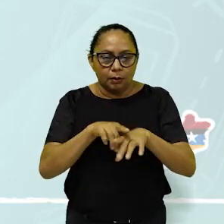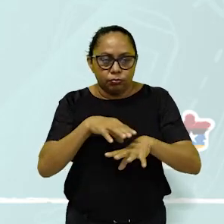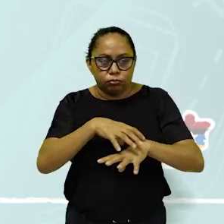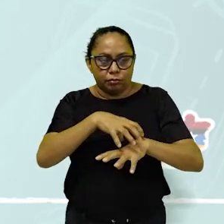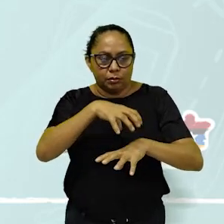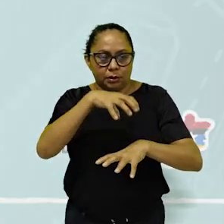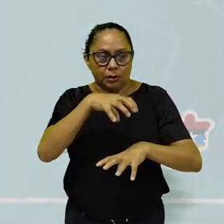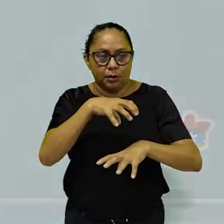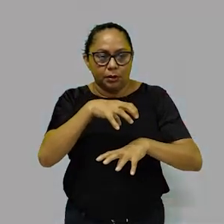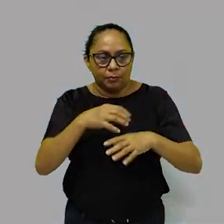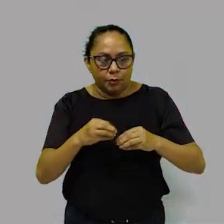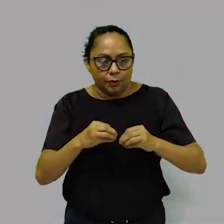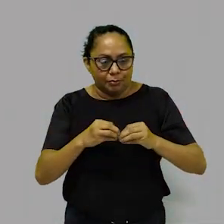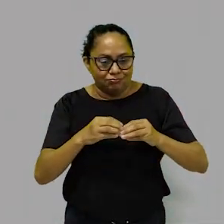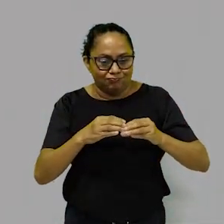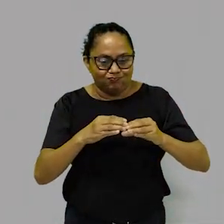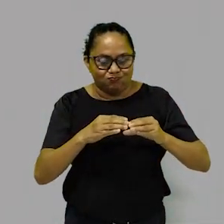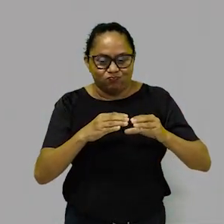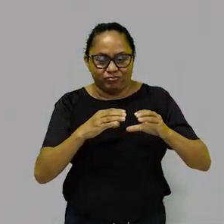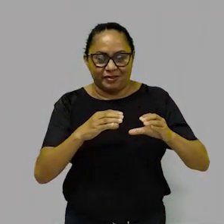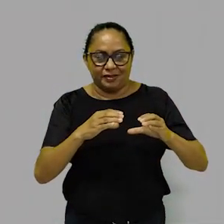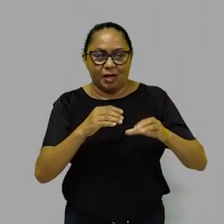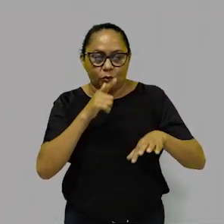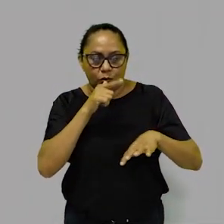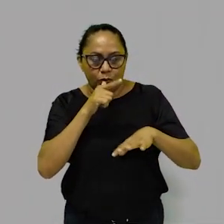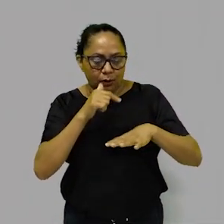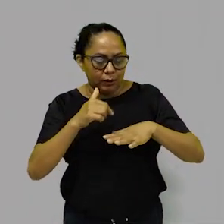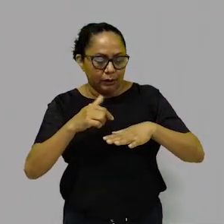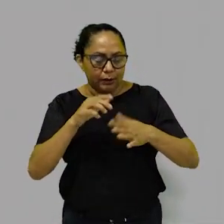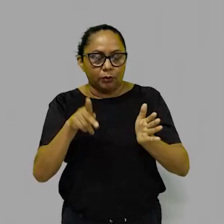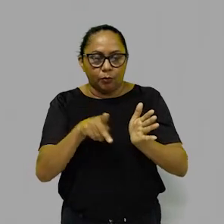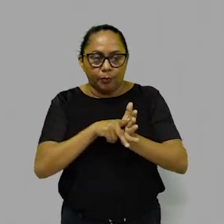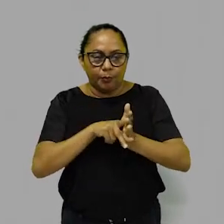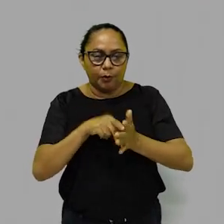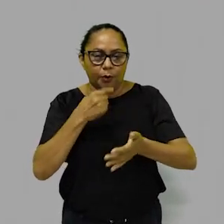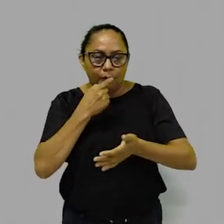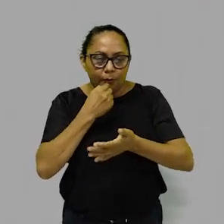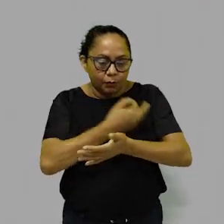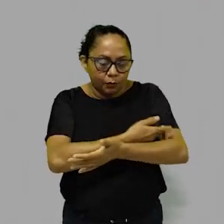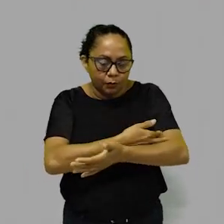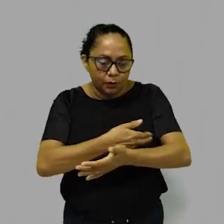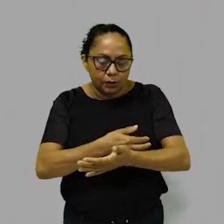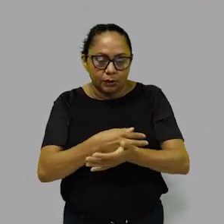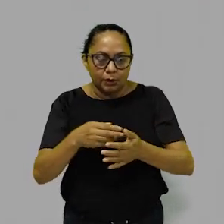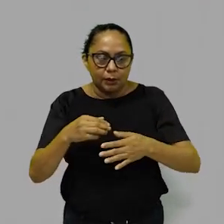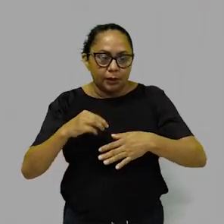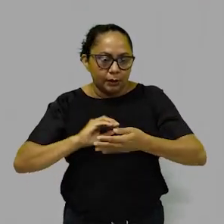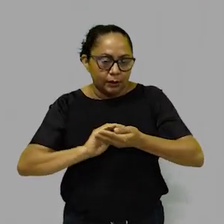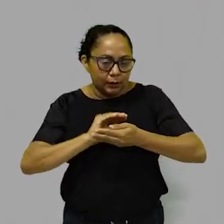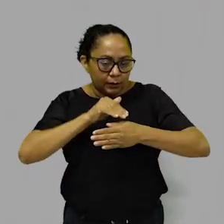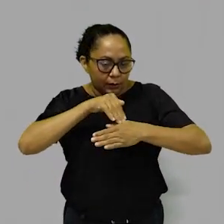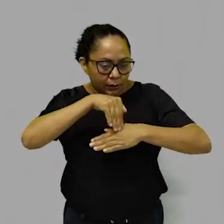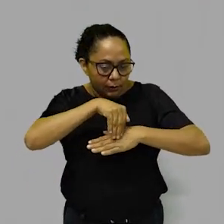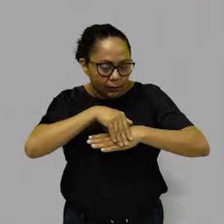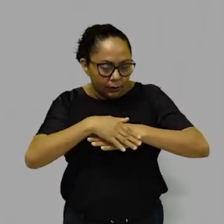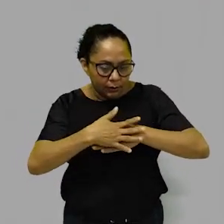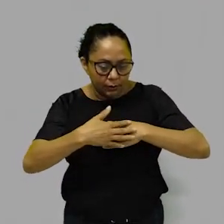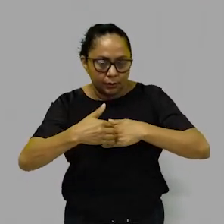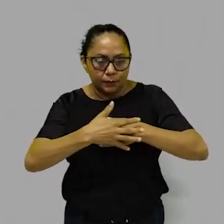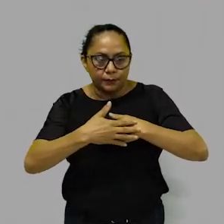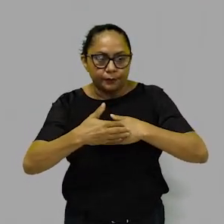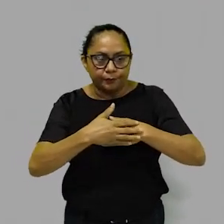do extravasamento de líquido do sangue para os tecidos. Então, esse líquido que